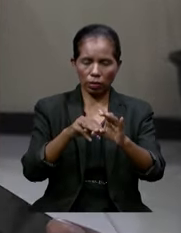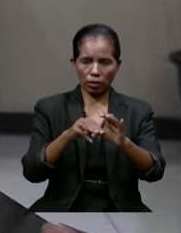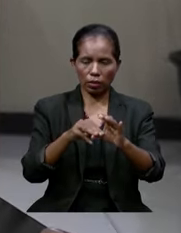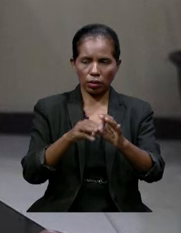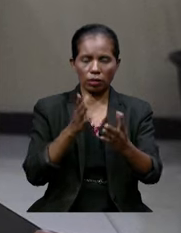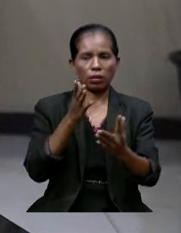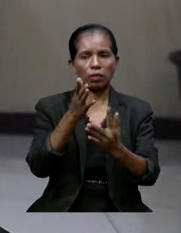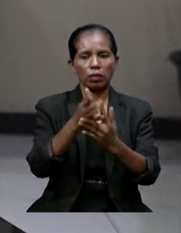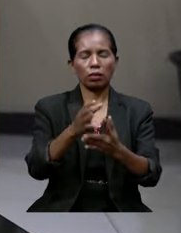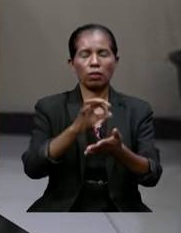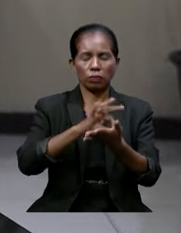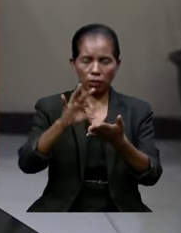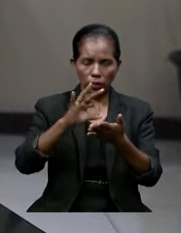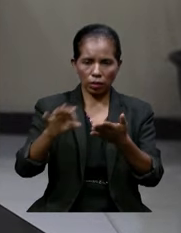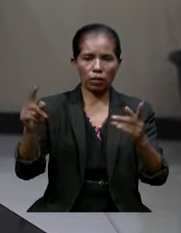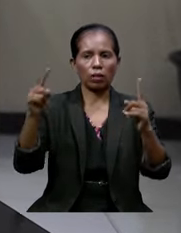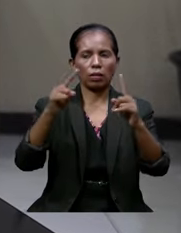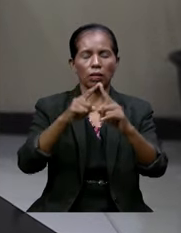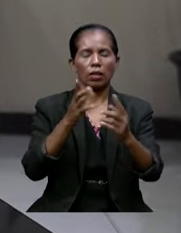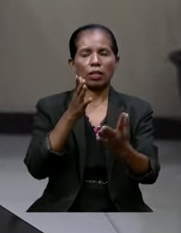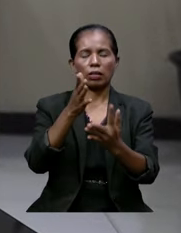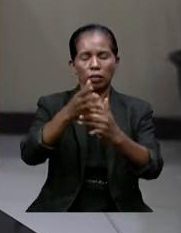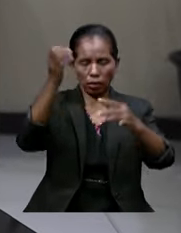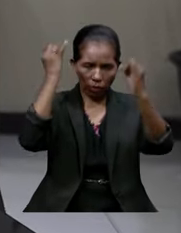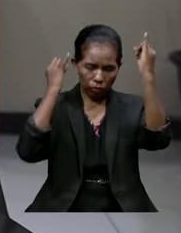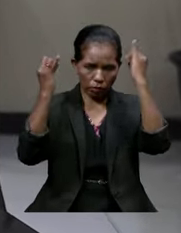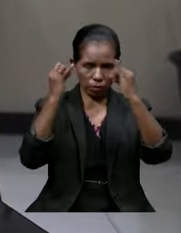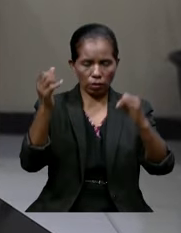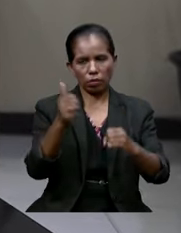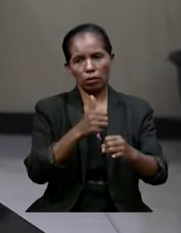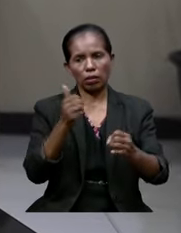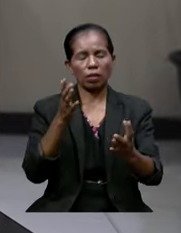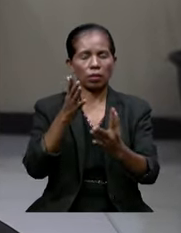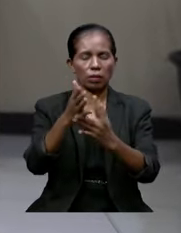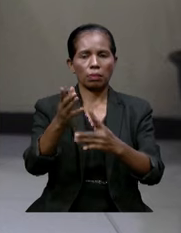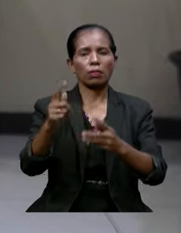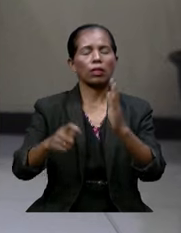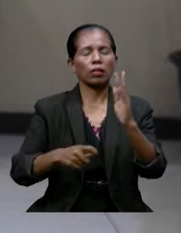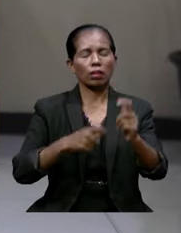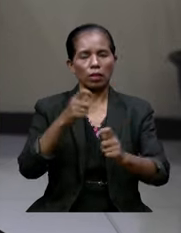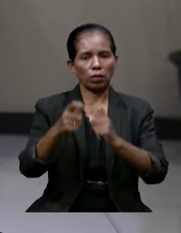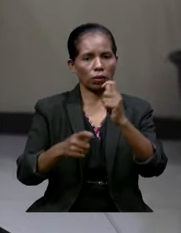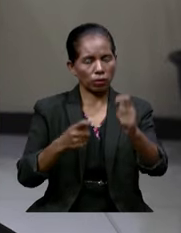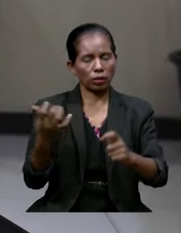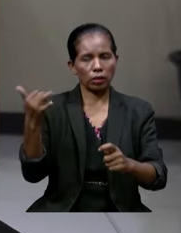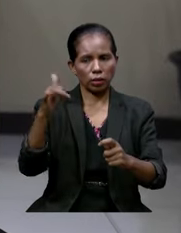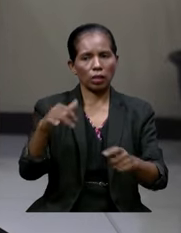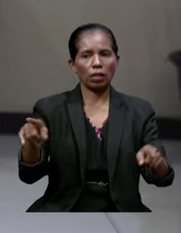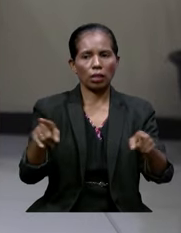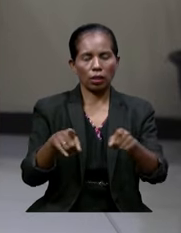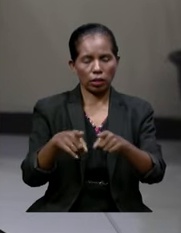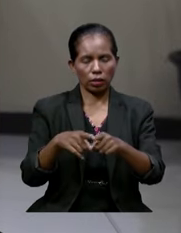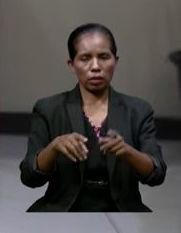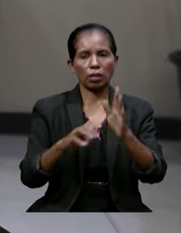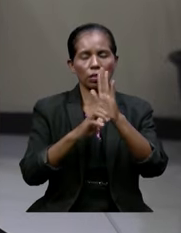à formação, ou através do acesso à informação, acesso à tecnologia. Nebe, ida nem anesa meus dia aqui,